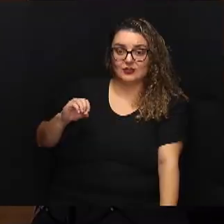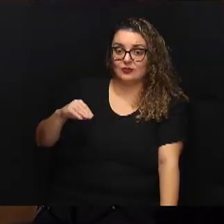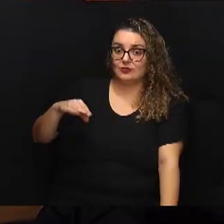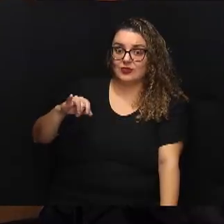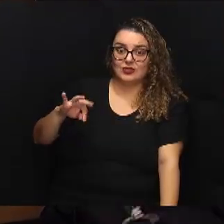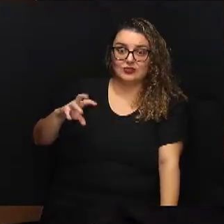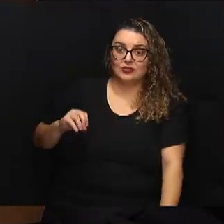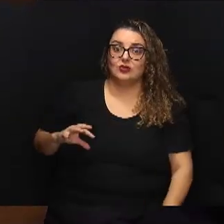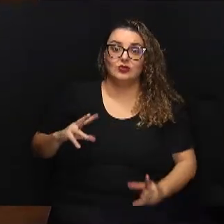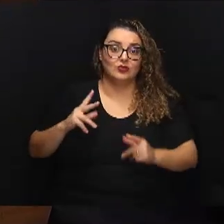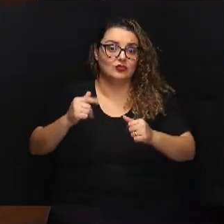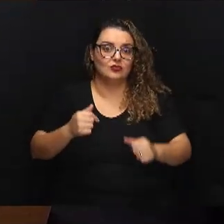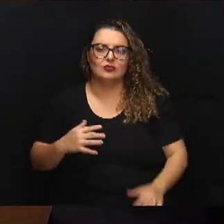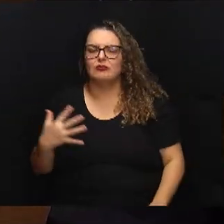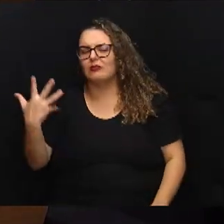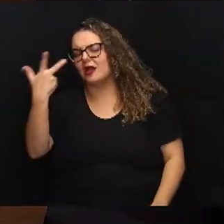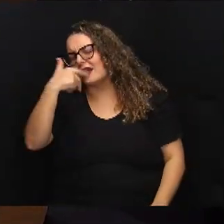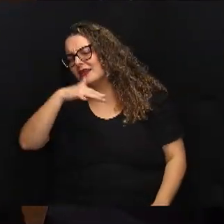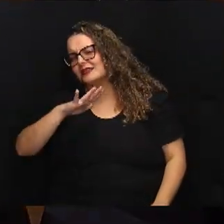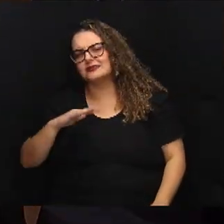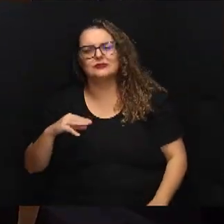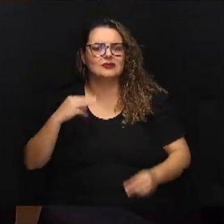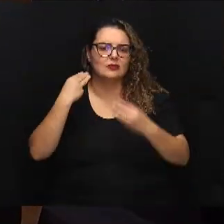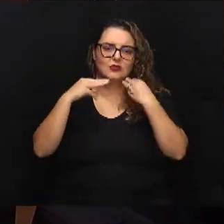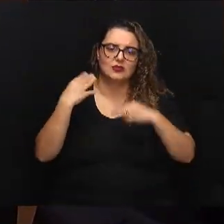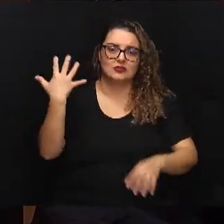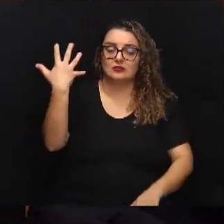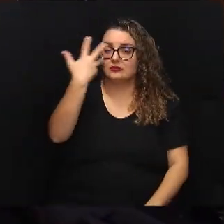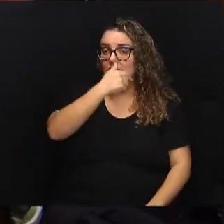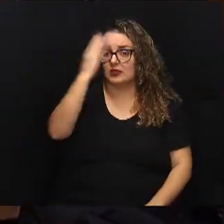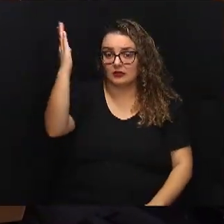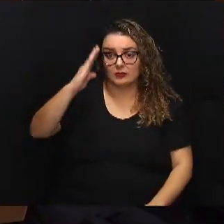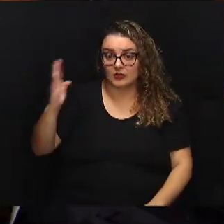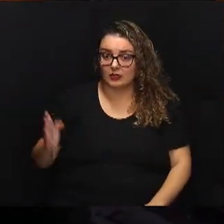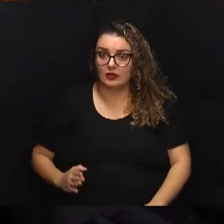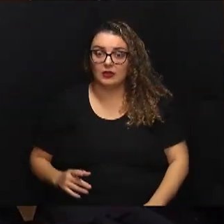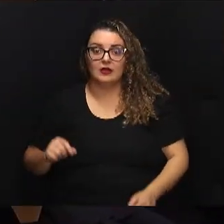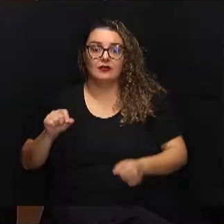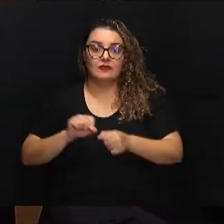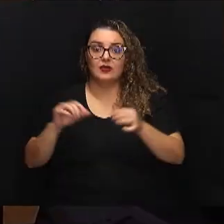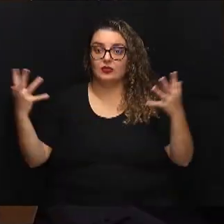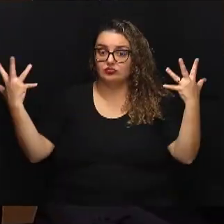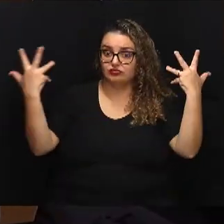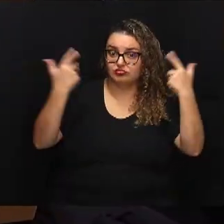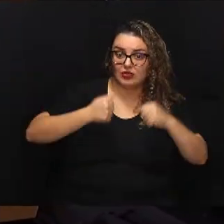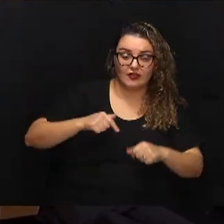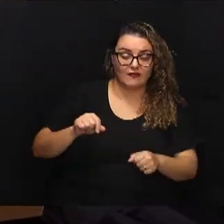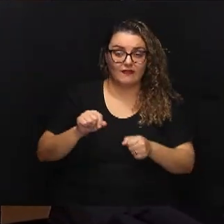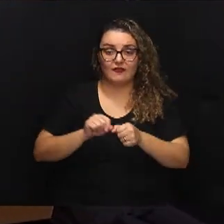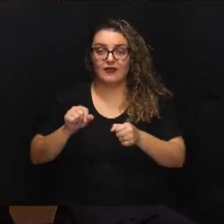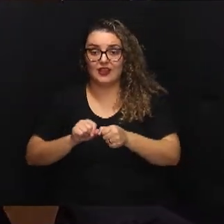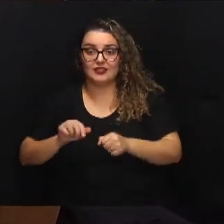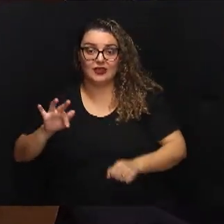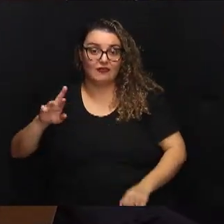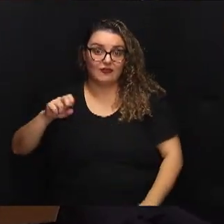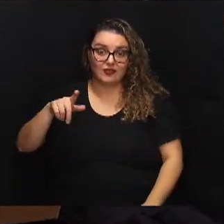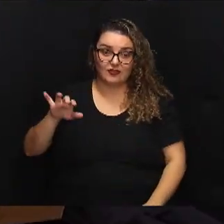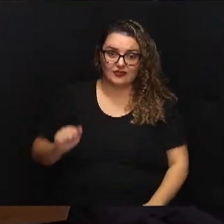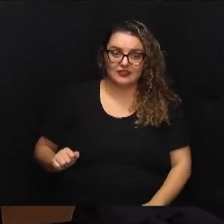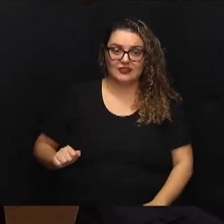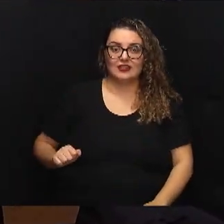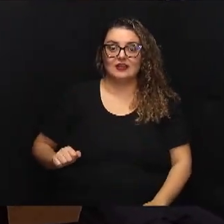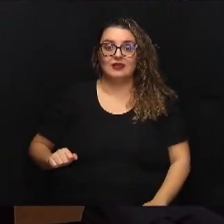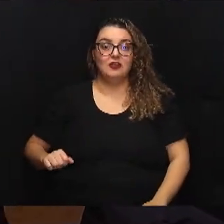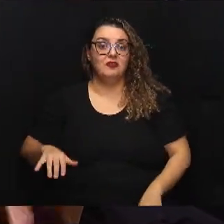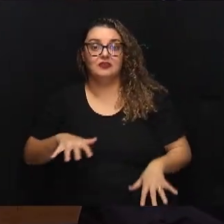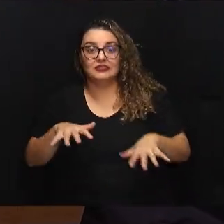aquele disco, que é um dos mais lindos da música brasileira. E aí a gente faz Rei Leão, faz Frozen, faz Fantasma da Ópera, que todos